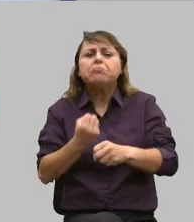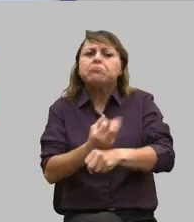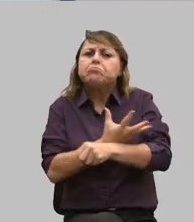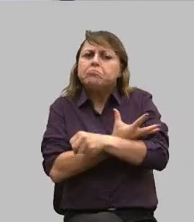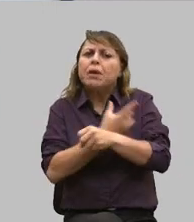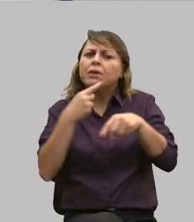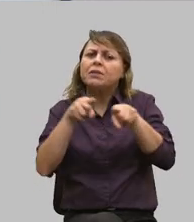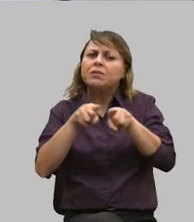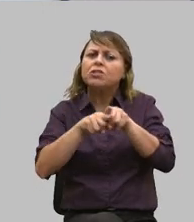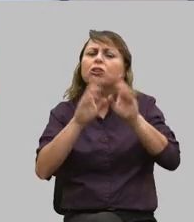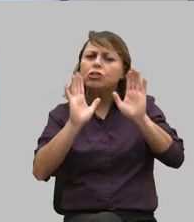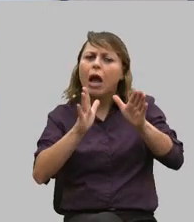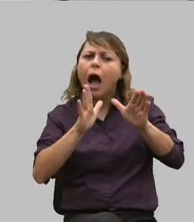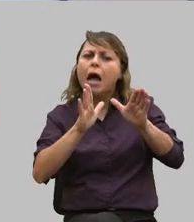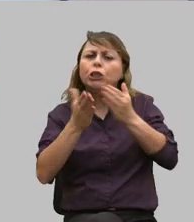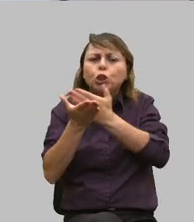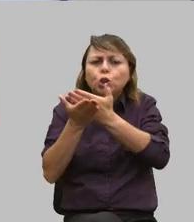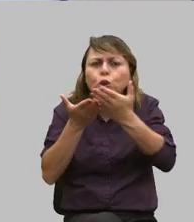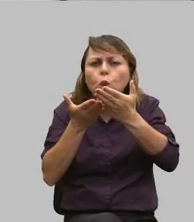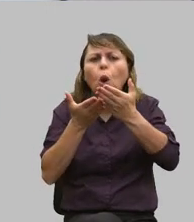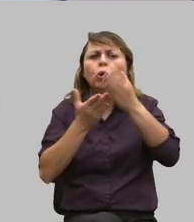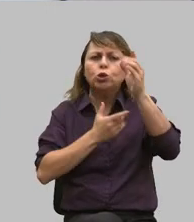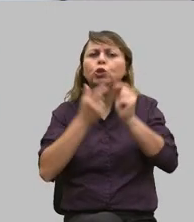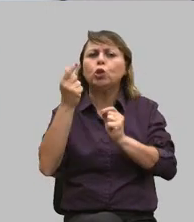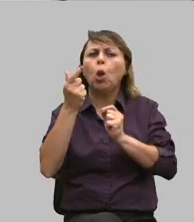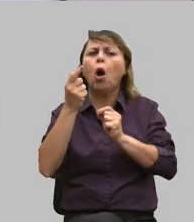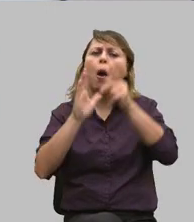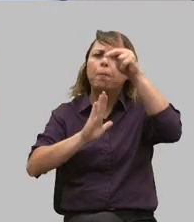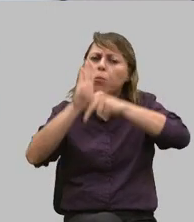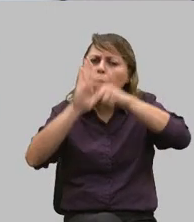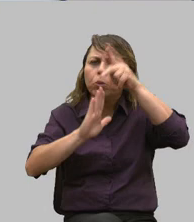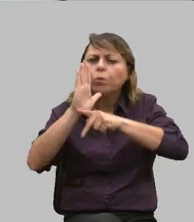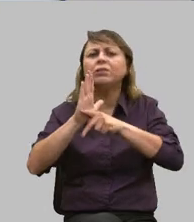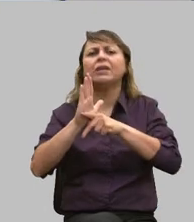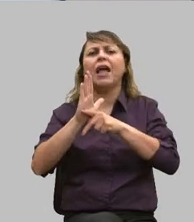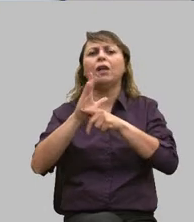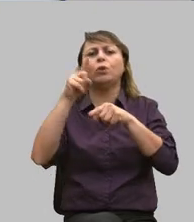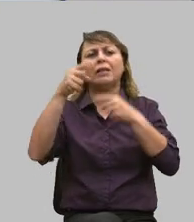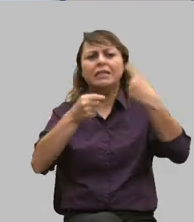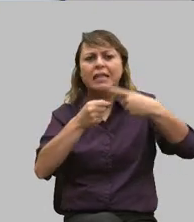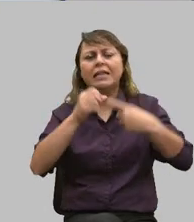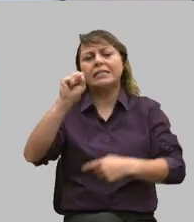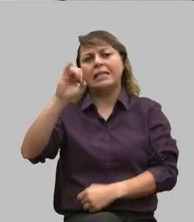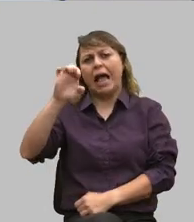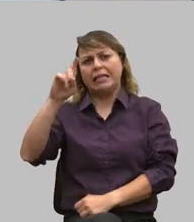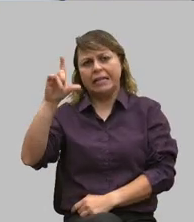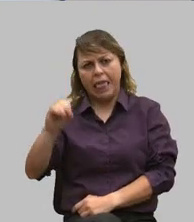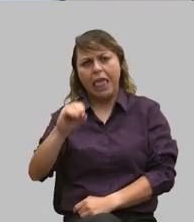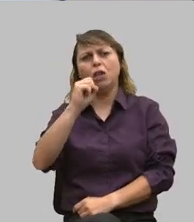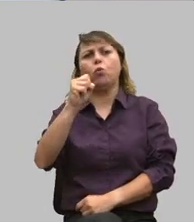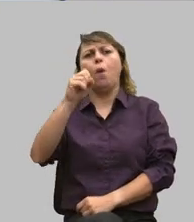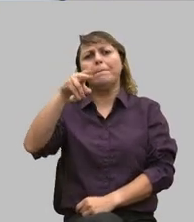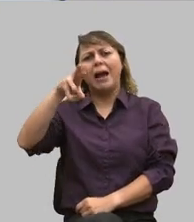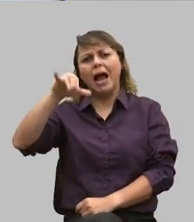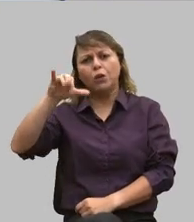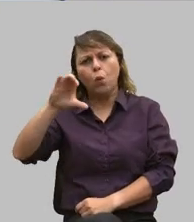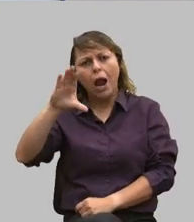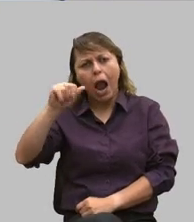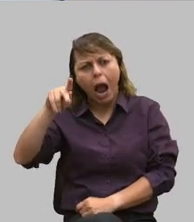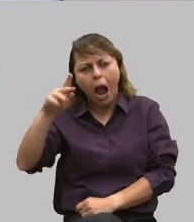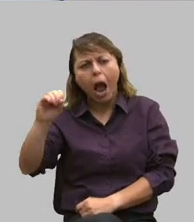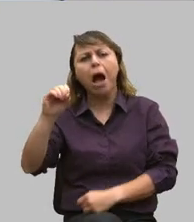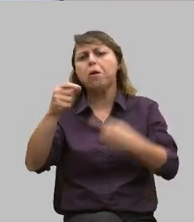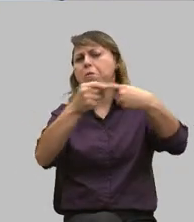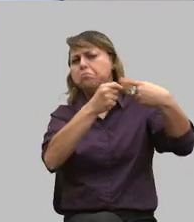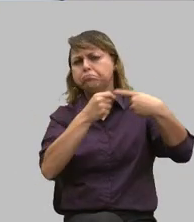fazemos esse projeto na nossa querida ibrit Sarzedo Mário Campos piedades Gerais tá aqui